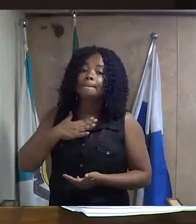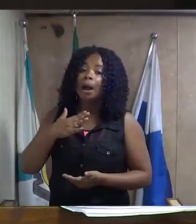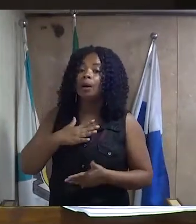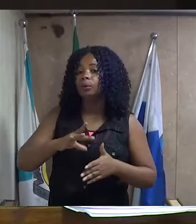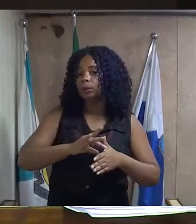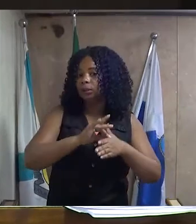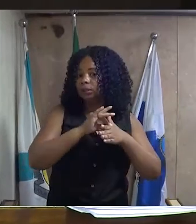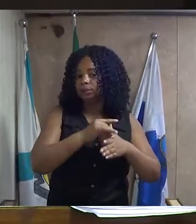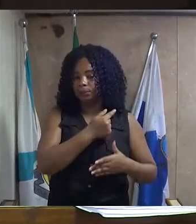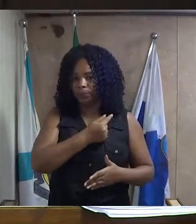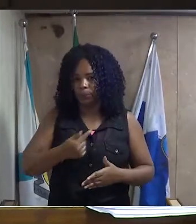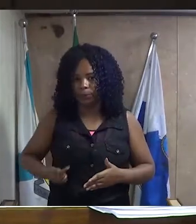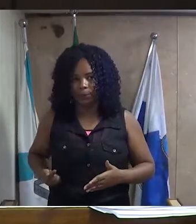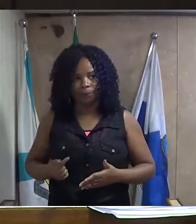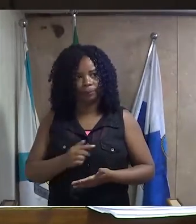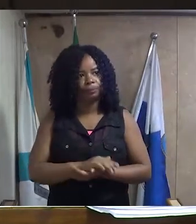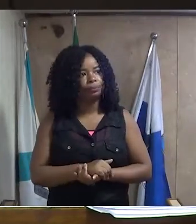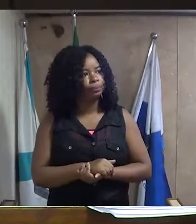governo,